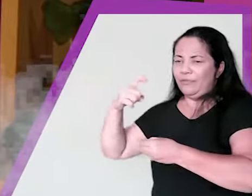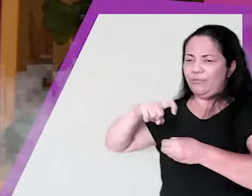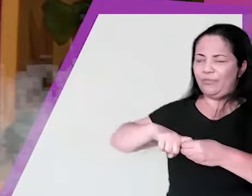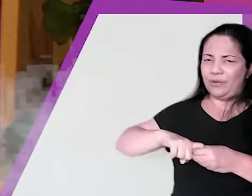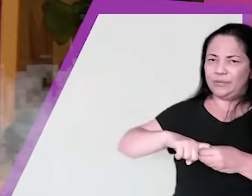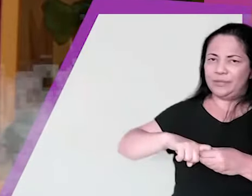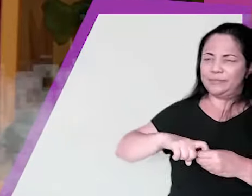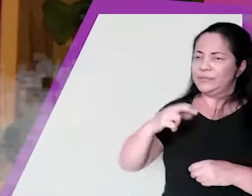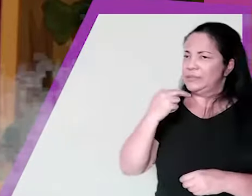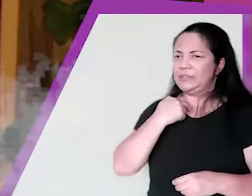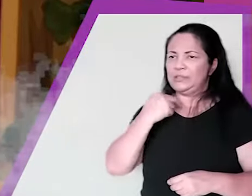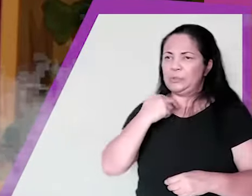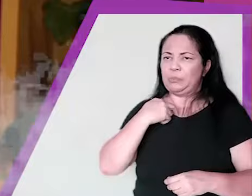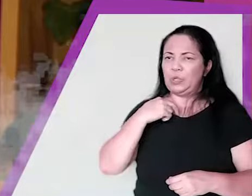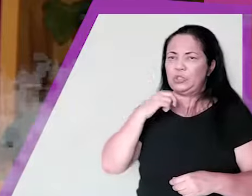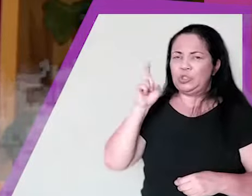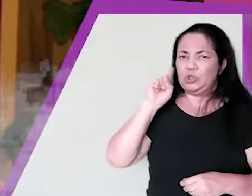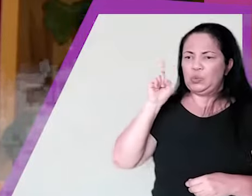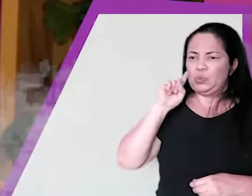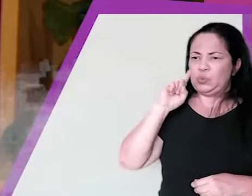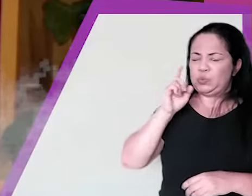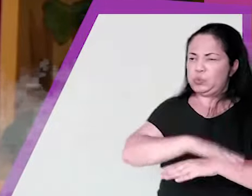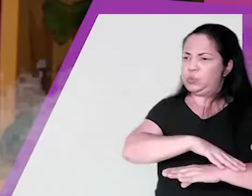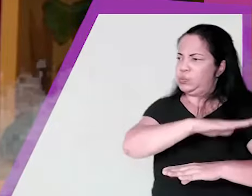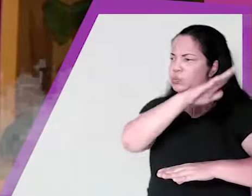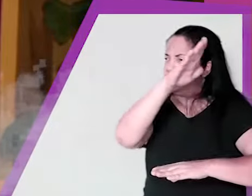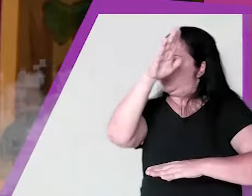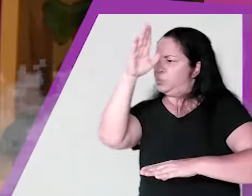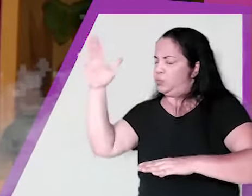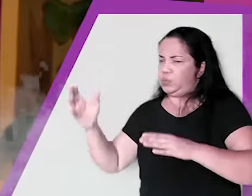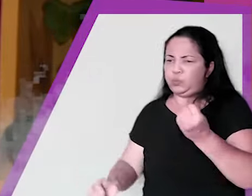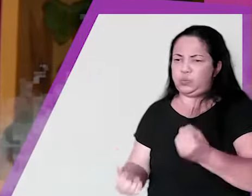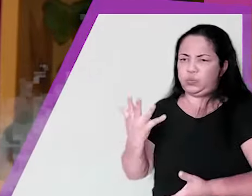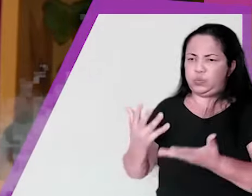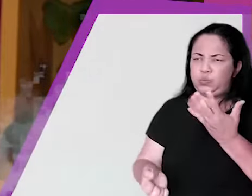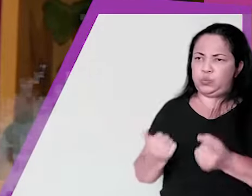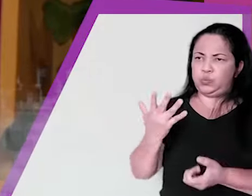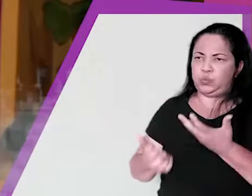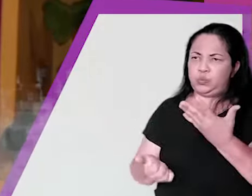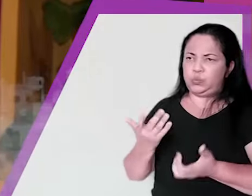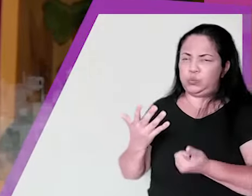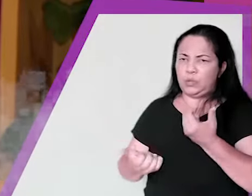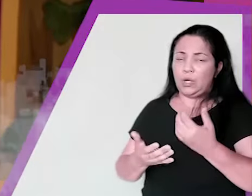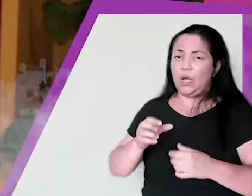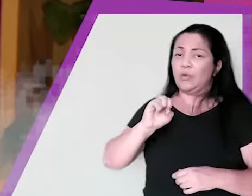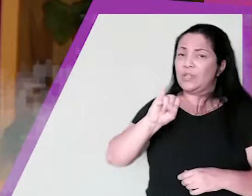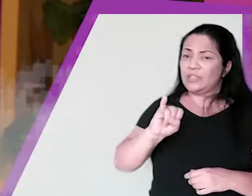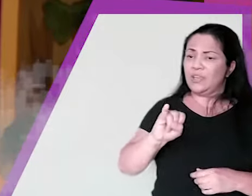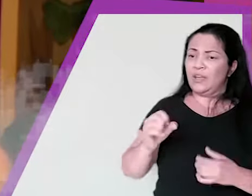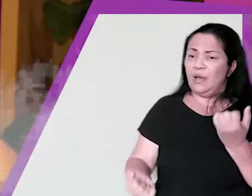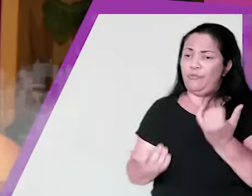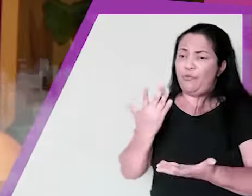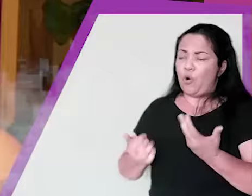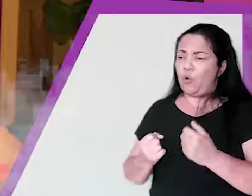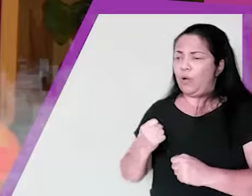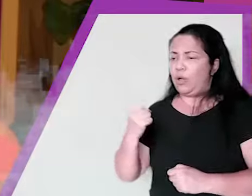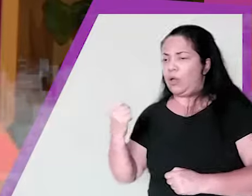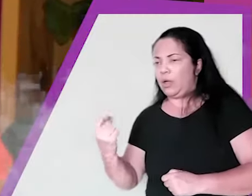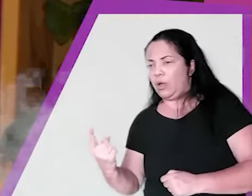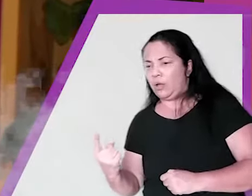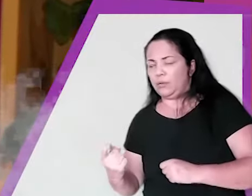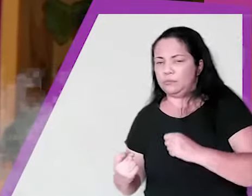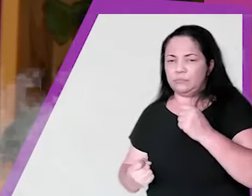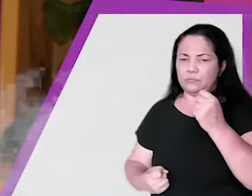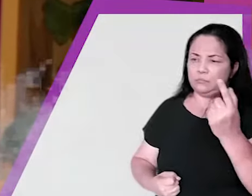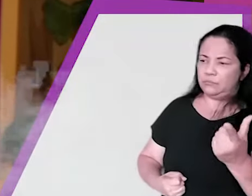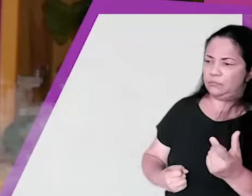ficam felizes. Agora, se for muito, muito constante, acaba com tudo. E se for